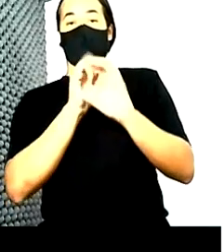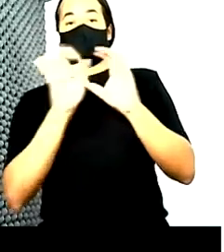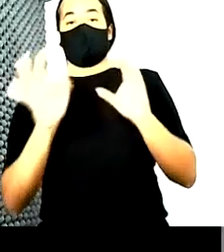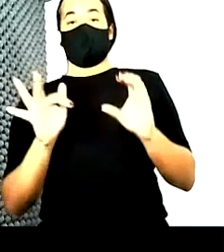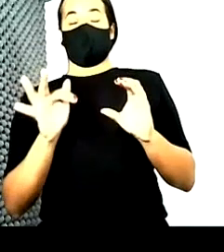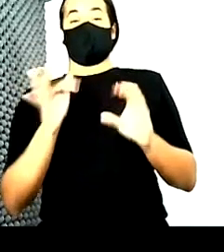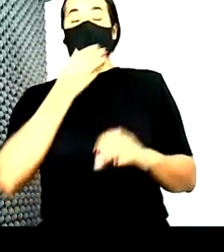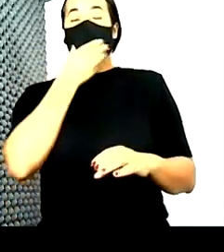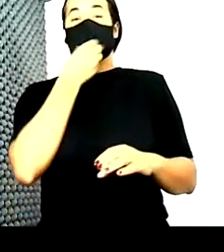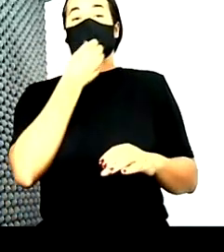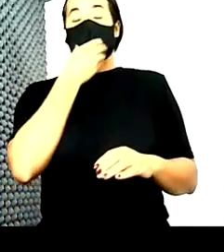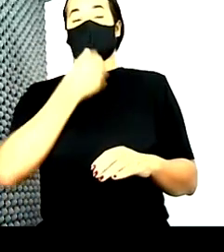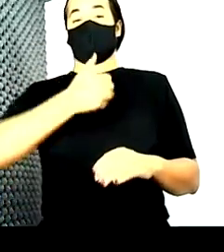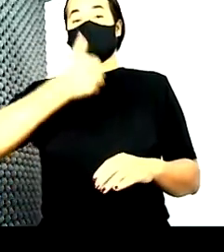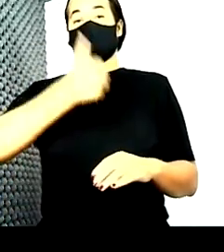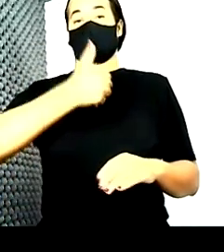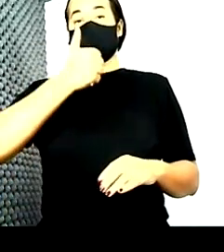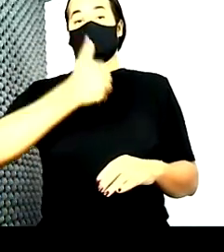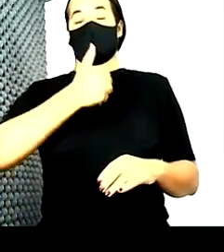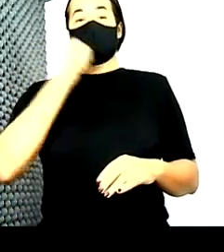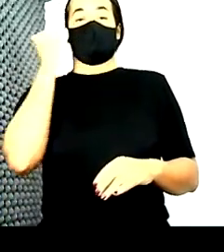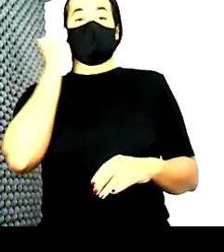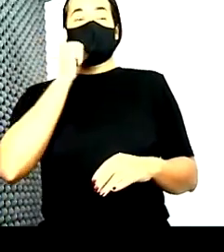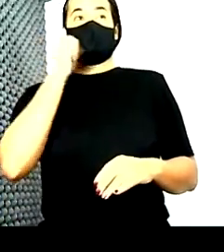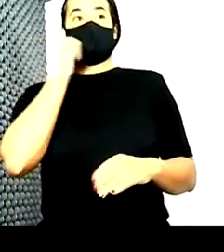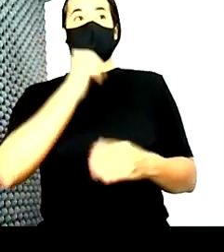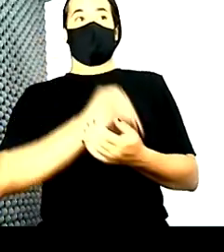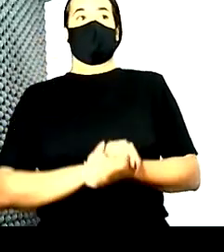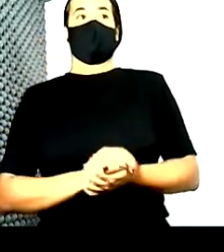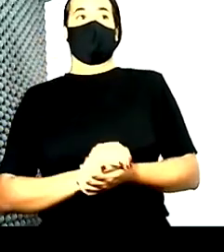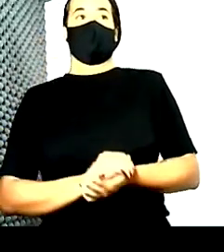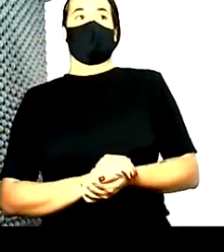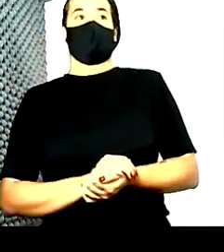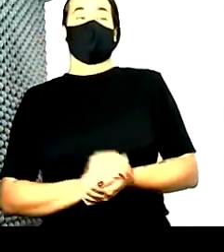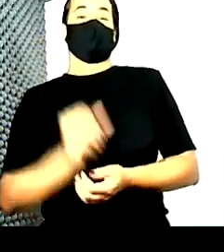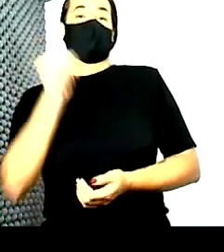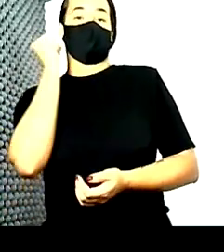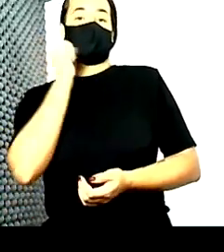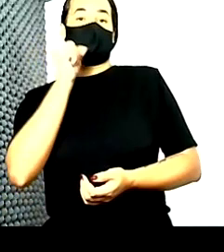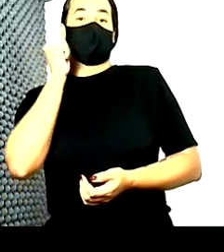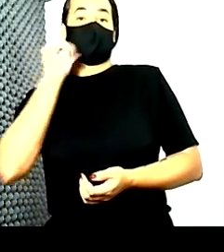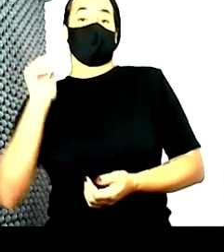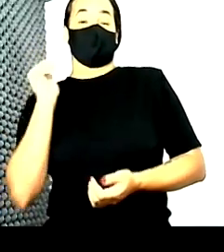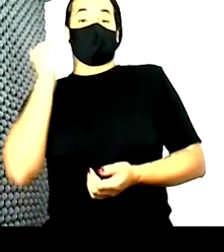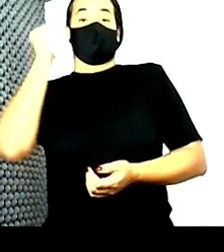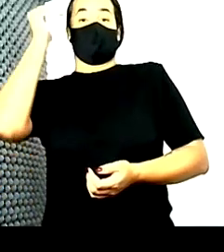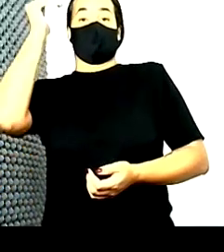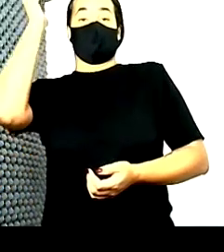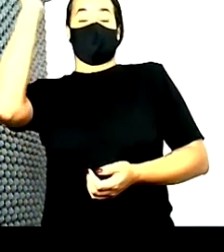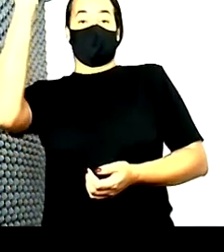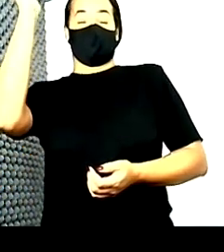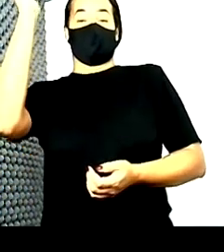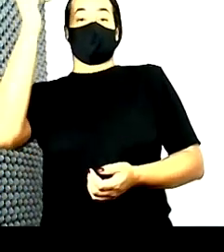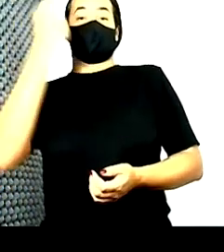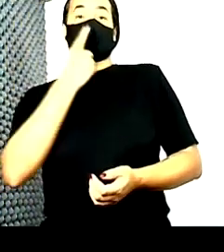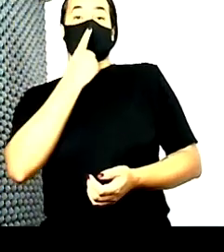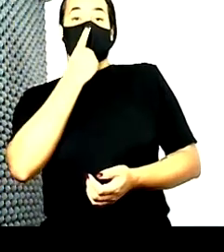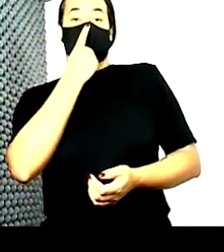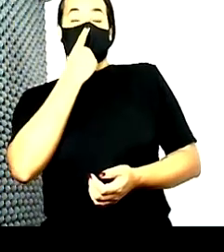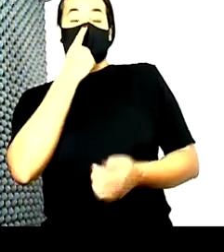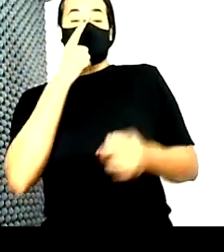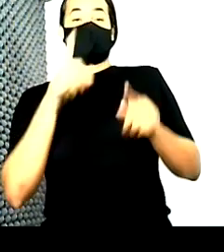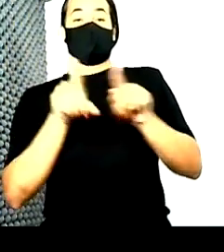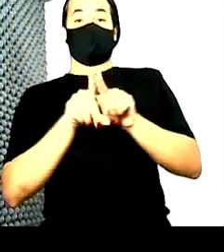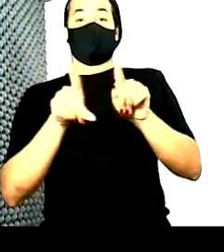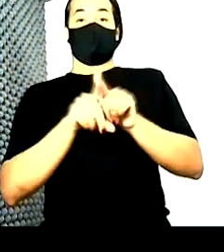femininas. Primeiro, no corpo inteiro da mulher, vai ter um estirão de altura, né, o crescimento. Os seios vão ter um aumento de tamanho.